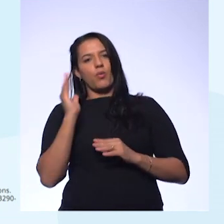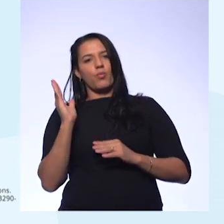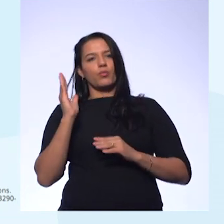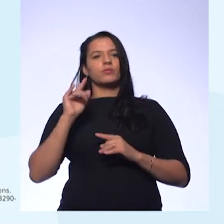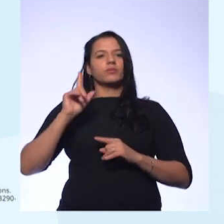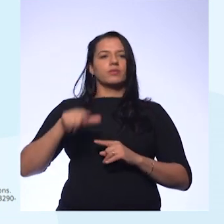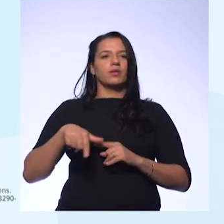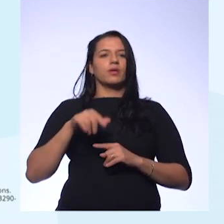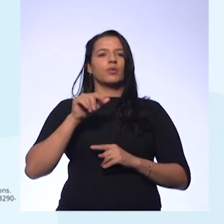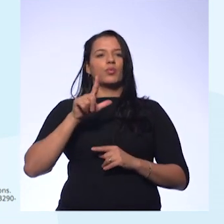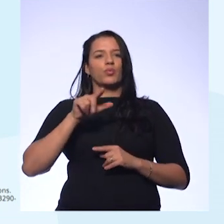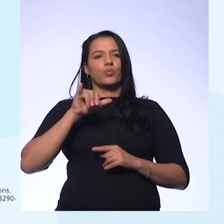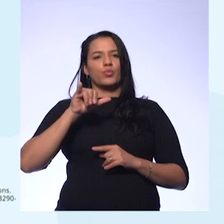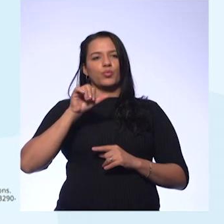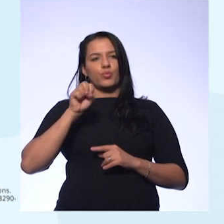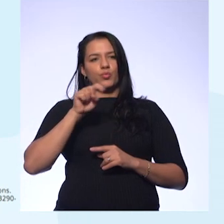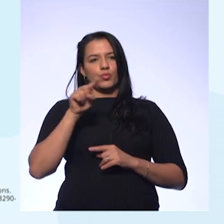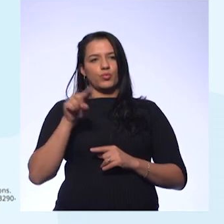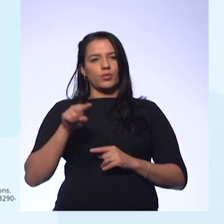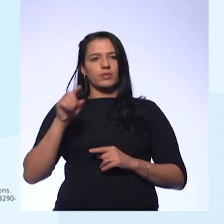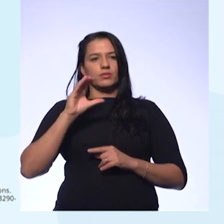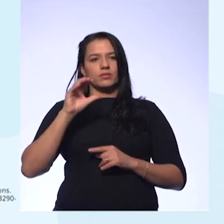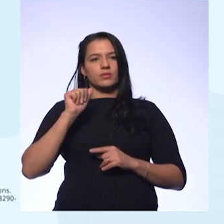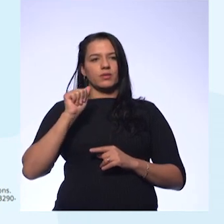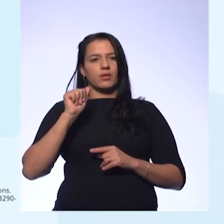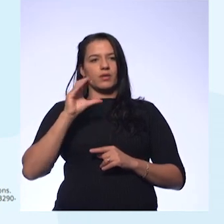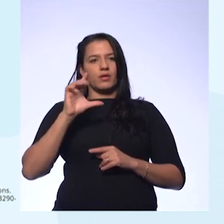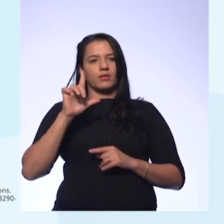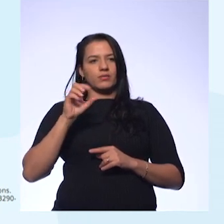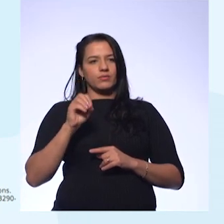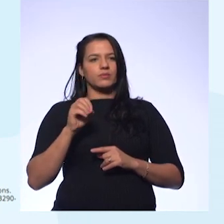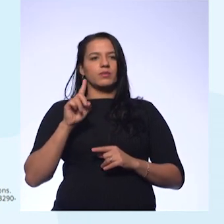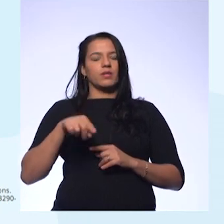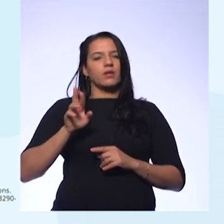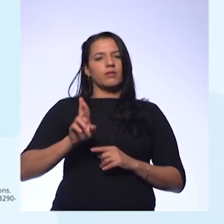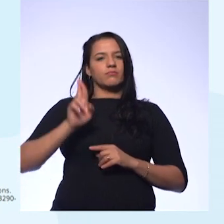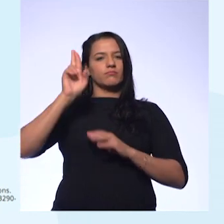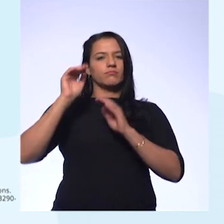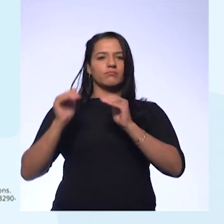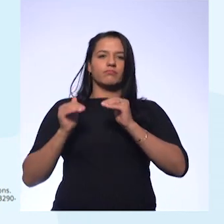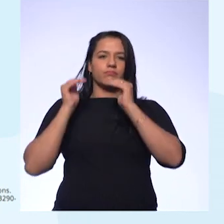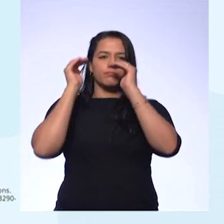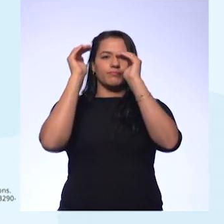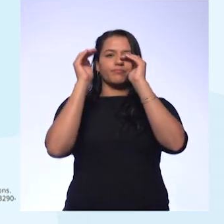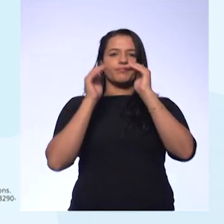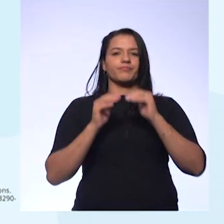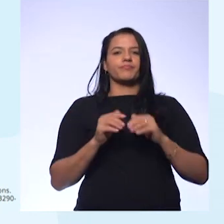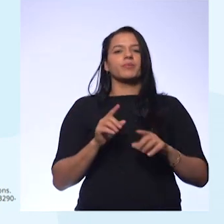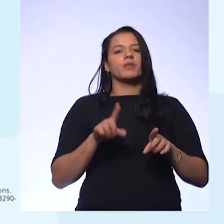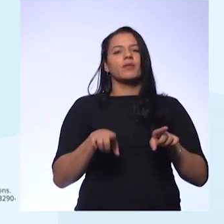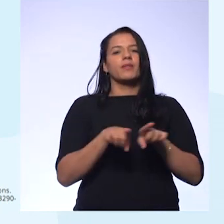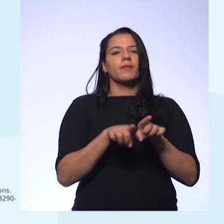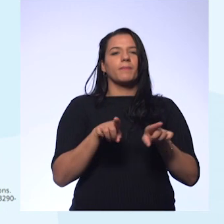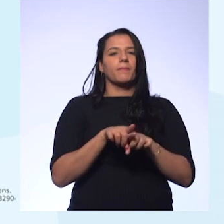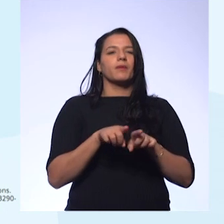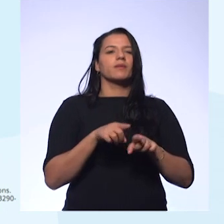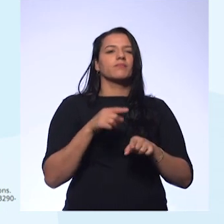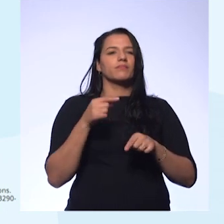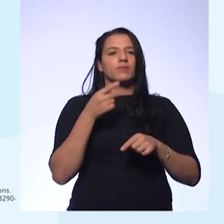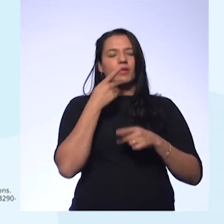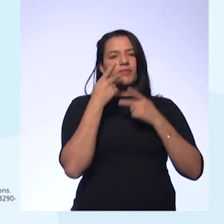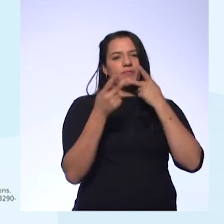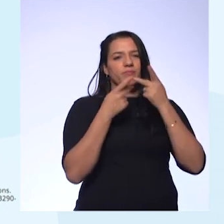Carlos Prestes, líder da ANL, a Aliança Nacional Libertadora, que tinha uma inspiração ali comunista, socialista,